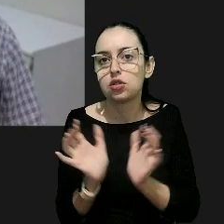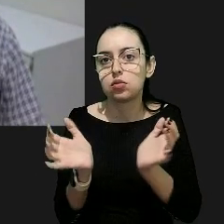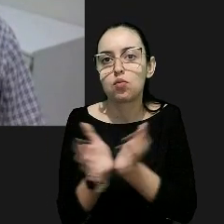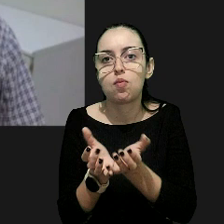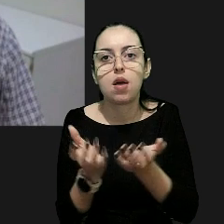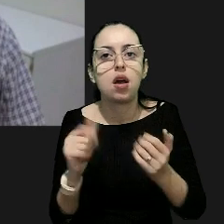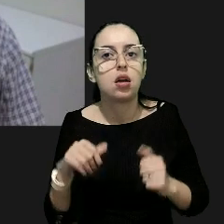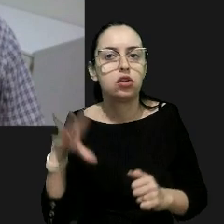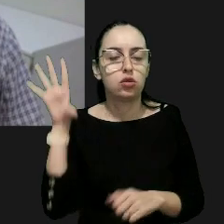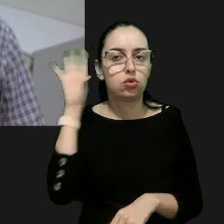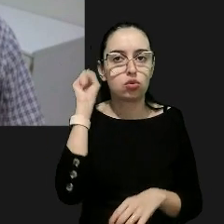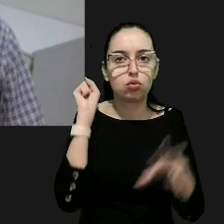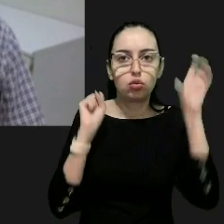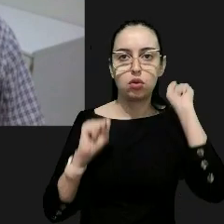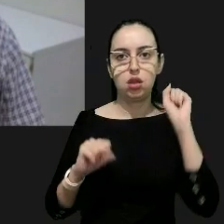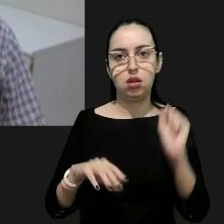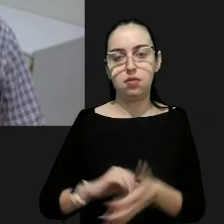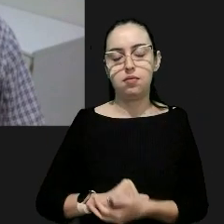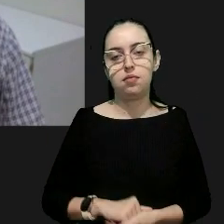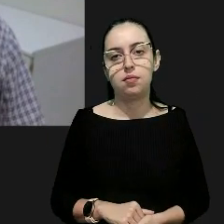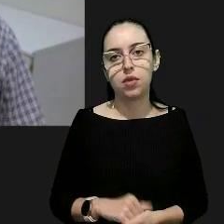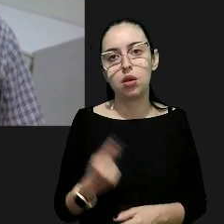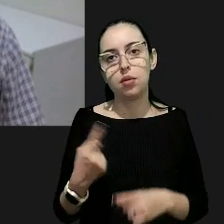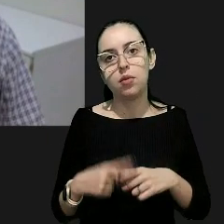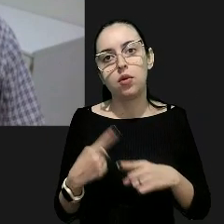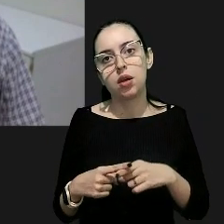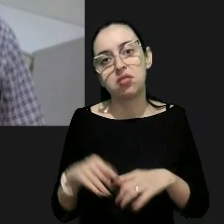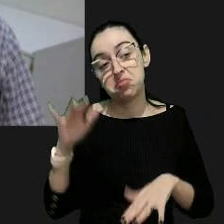Vocês têm que criar espaços de escuta,